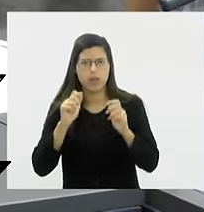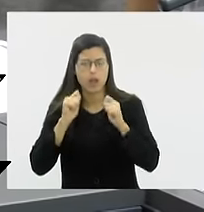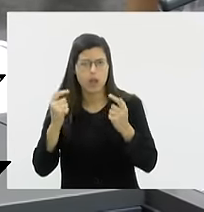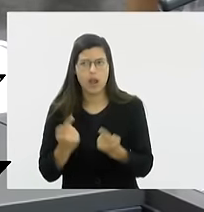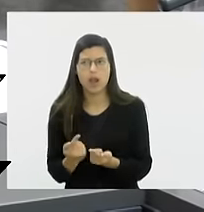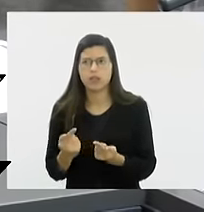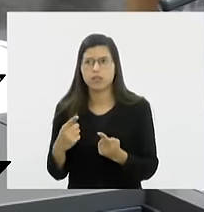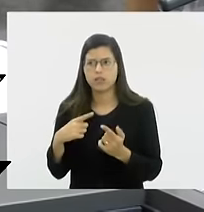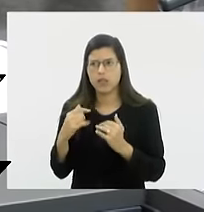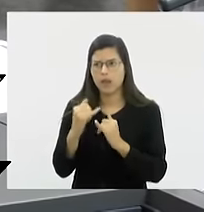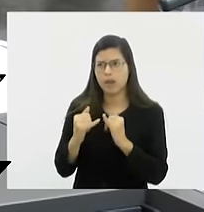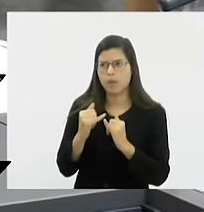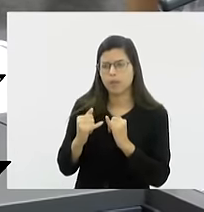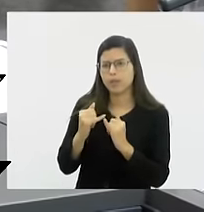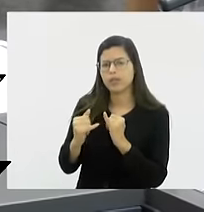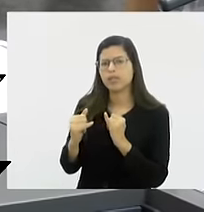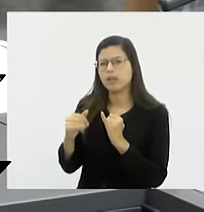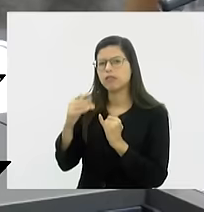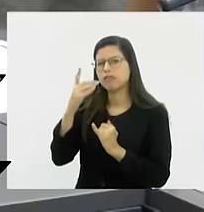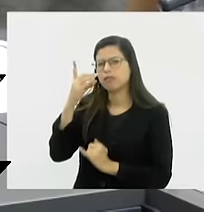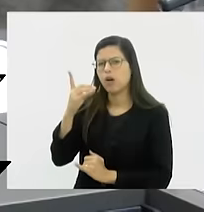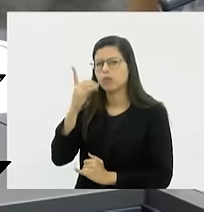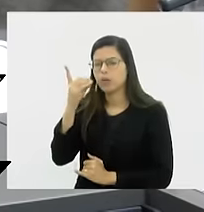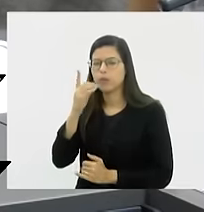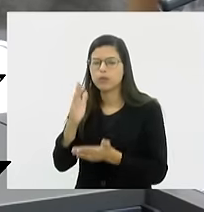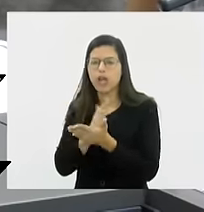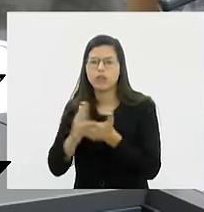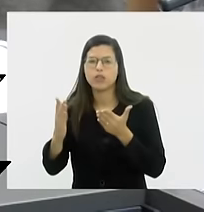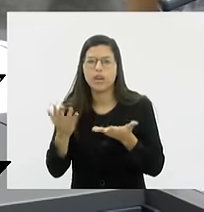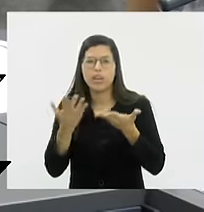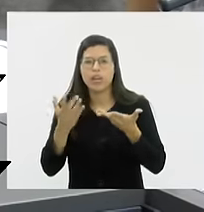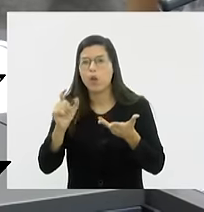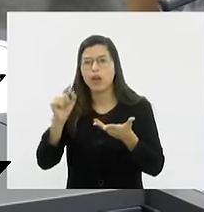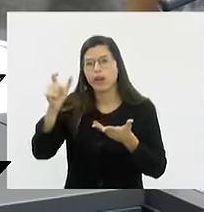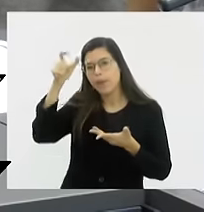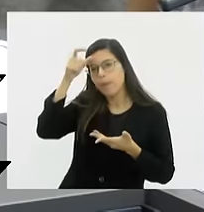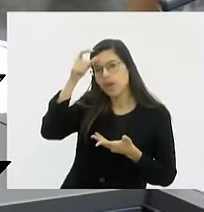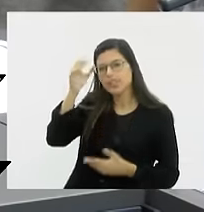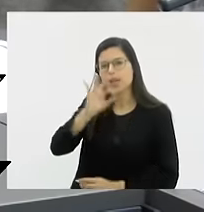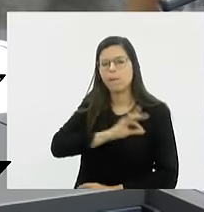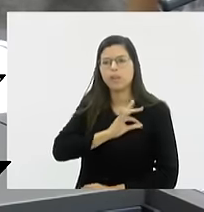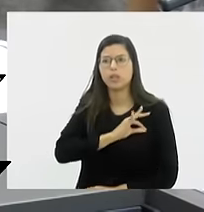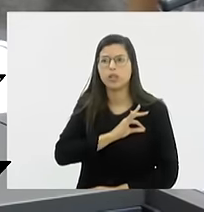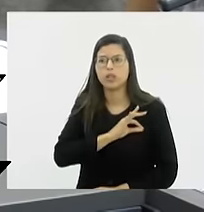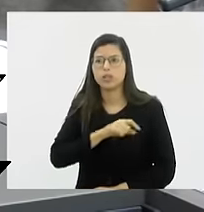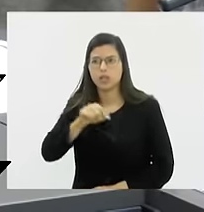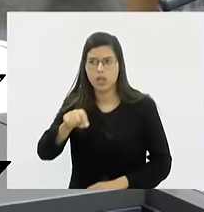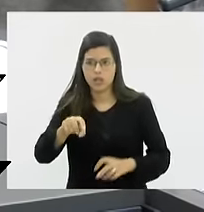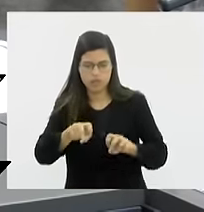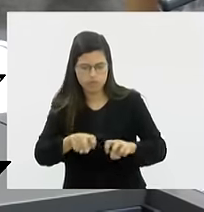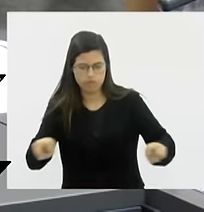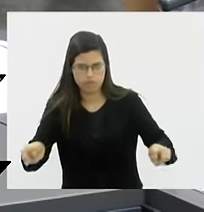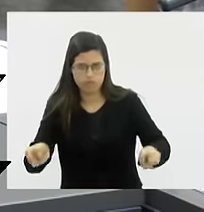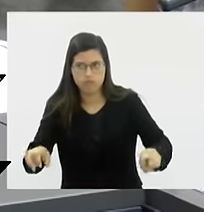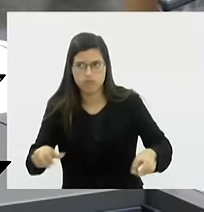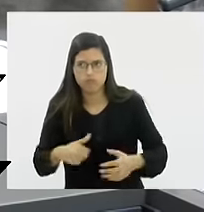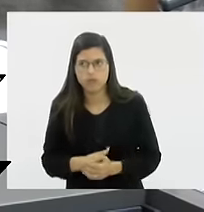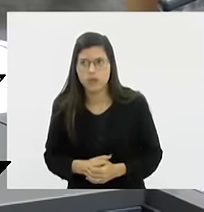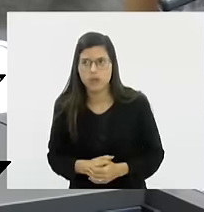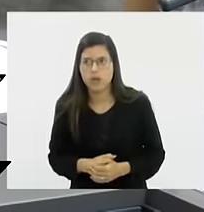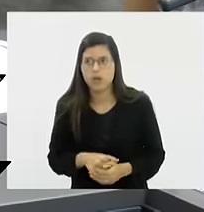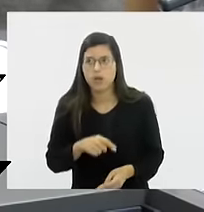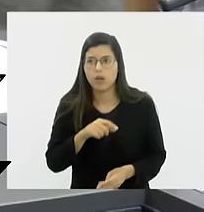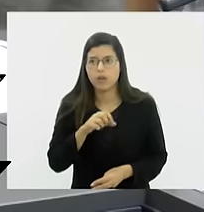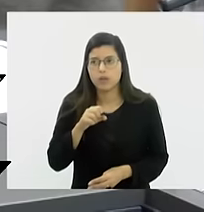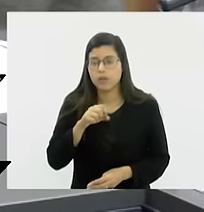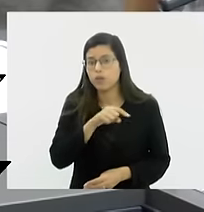parcela de deputados que querem demonizar a polícia, as polícias. Se não fosse aqui, ó, essa bancada aqui, vocês seriam demonizados